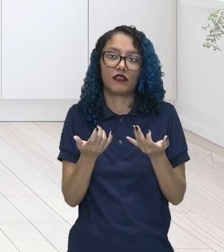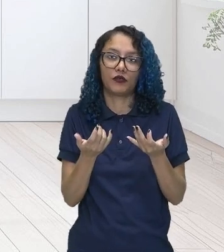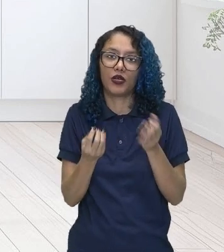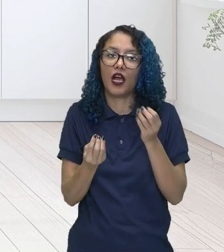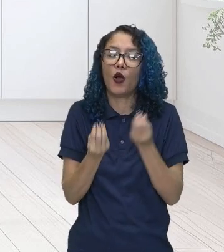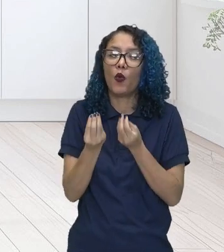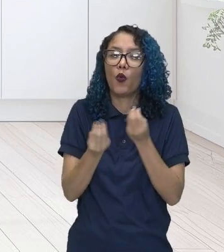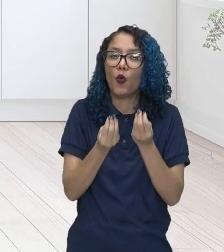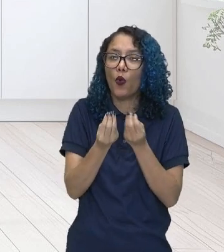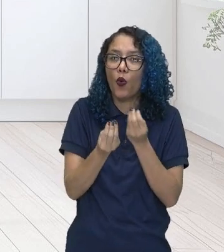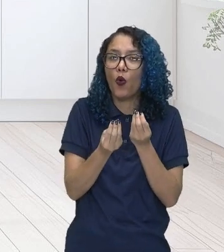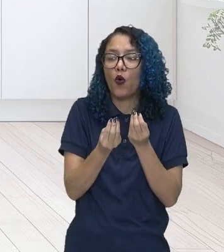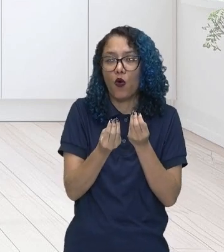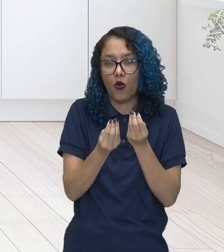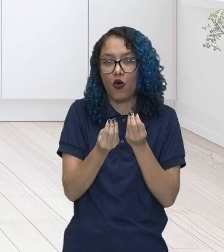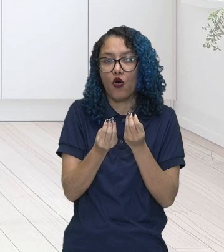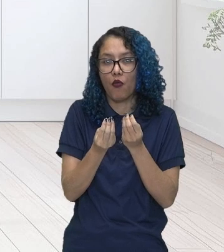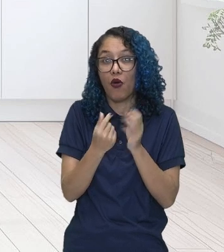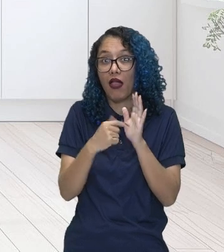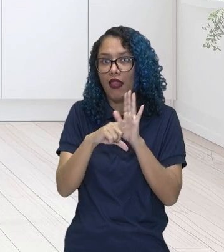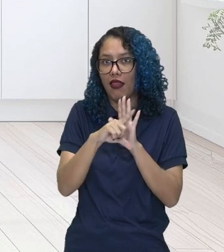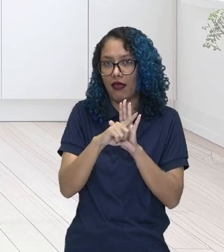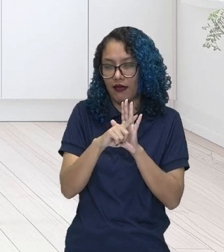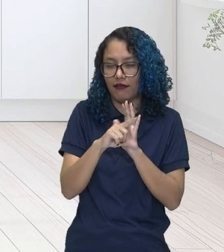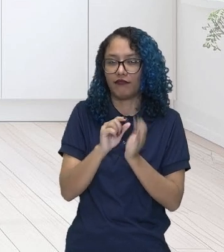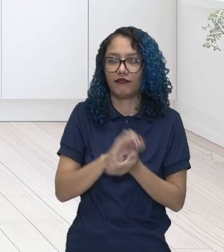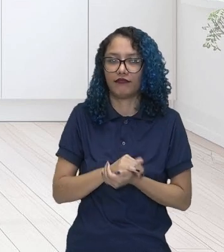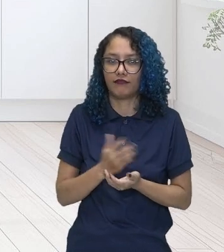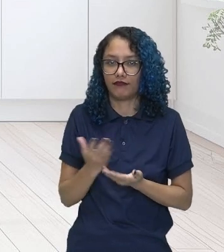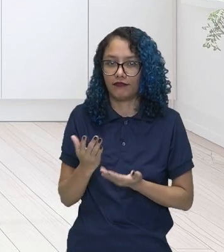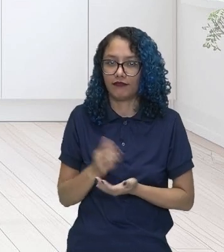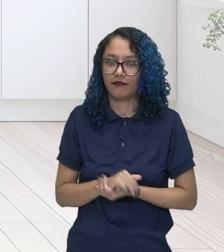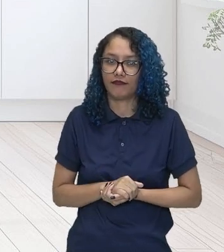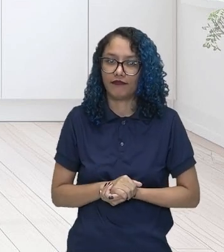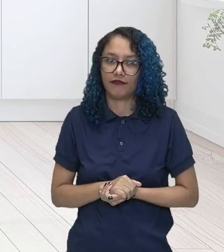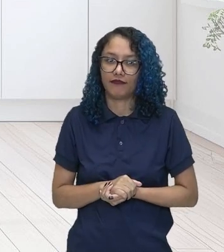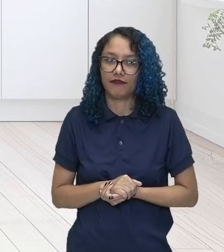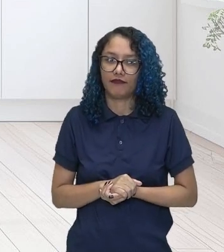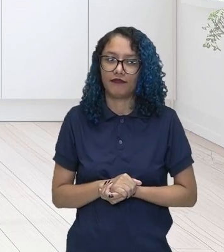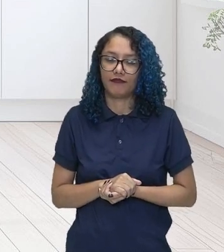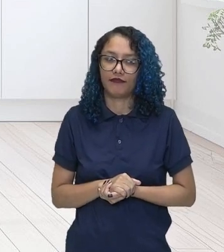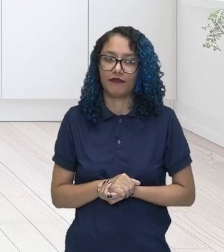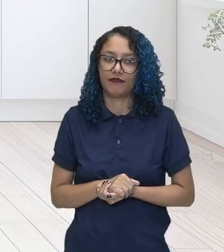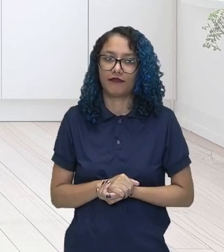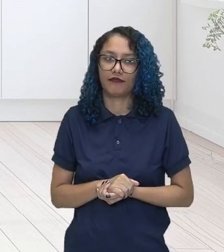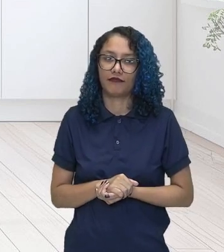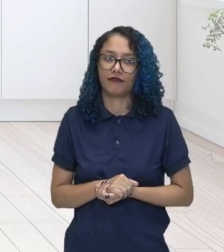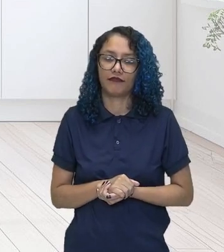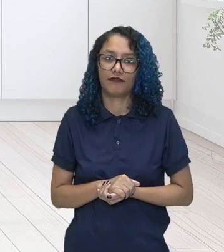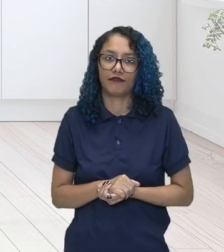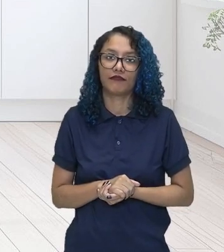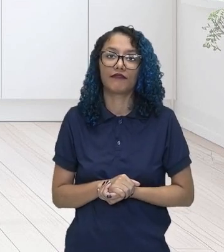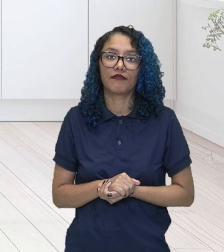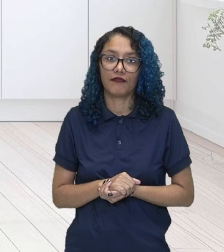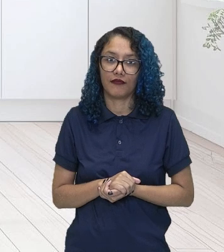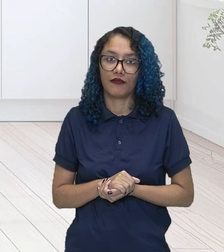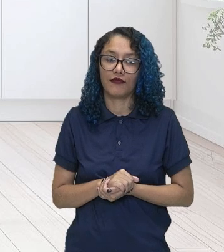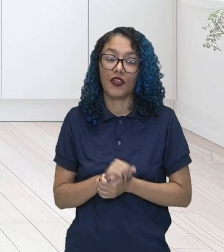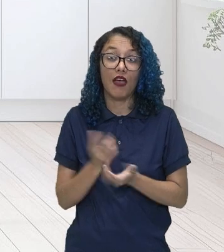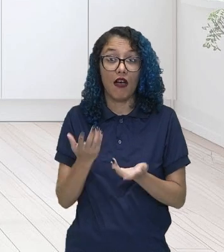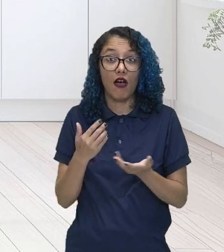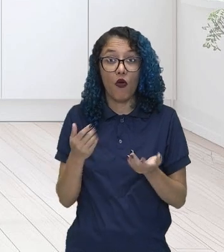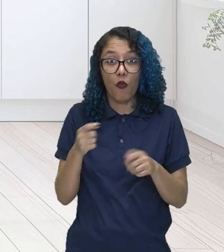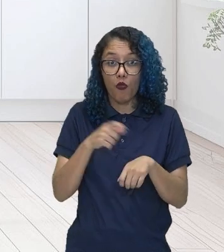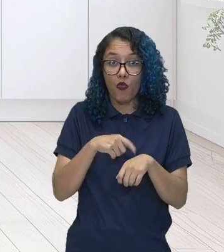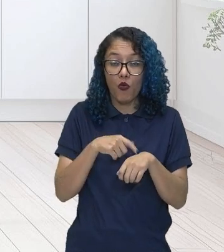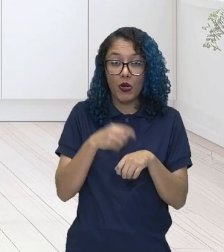a descrição dessa lei de Lavoisier, tá bom? Então, agora é um momento, né, da hora do experimento,